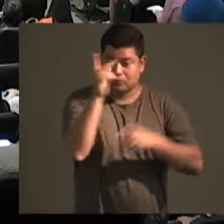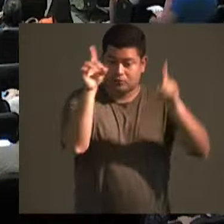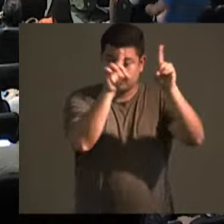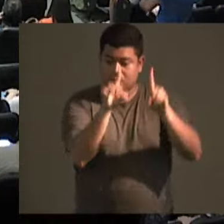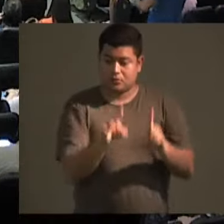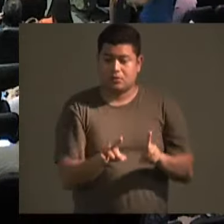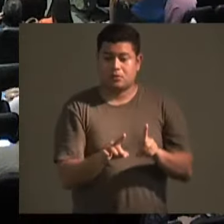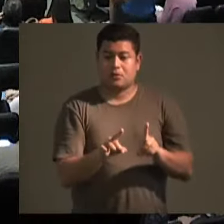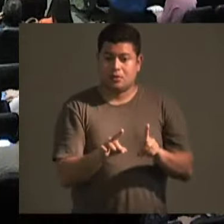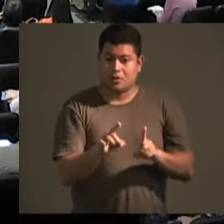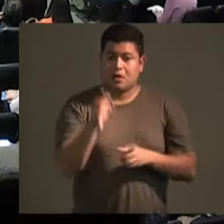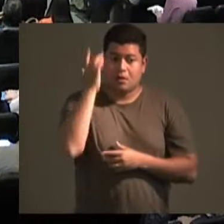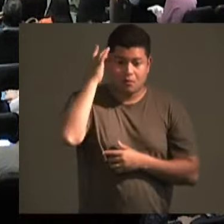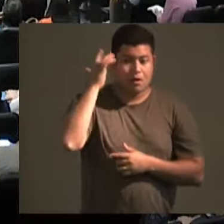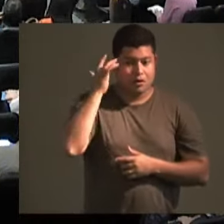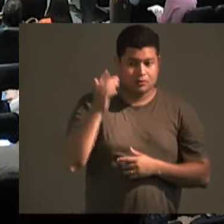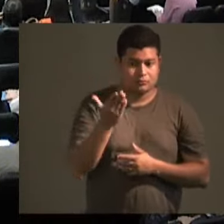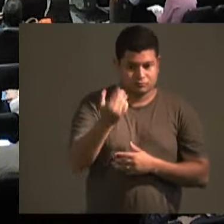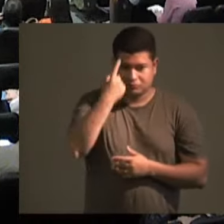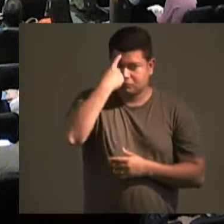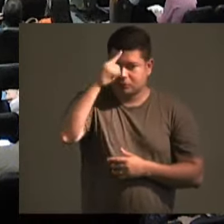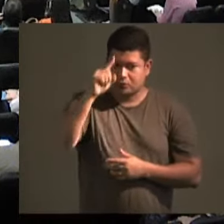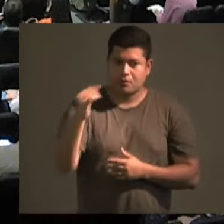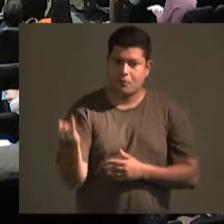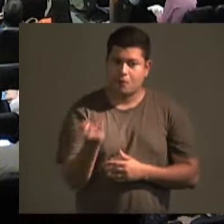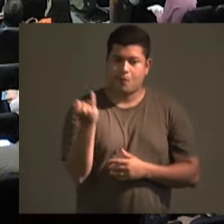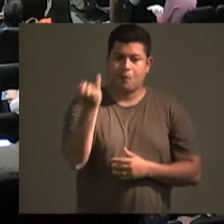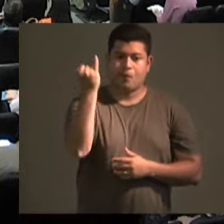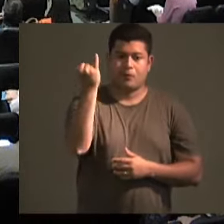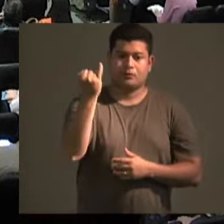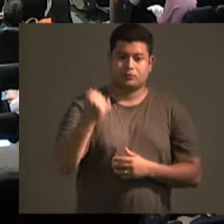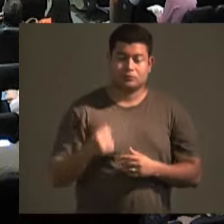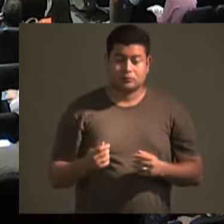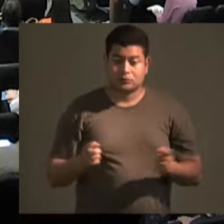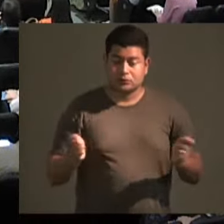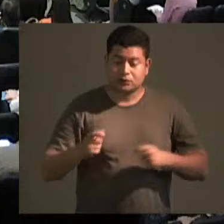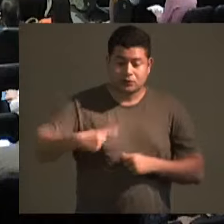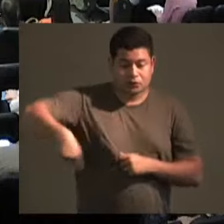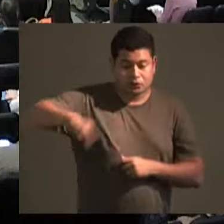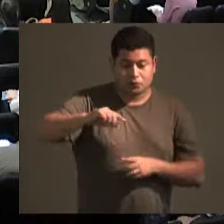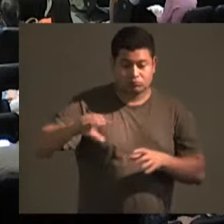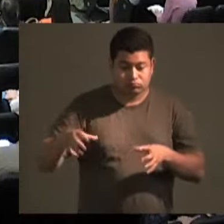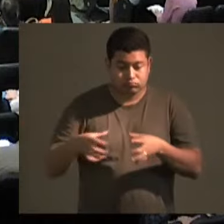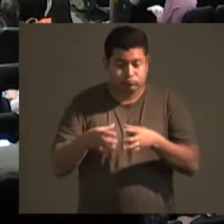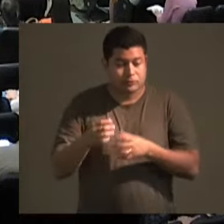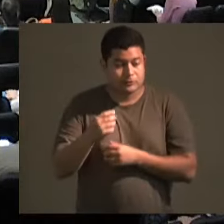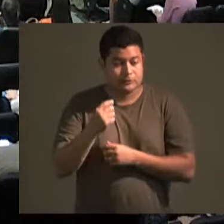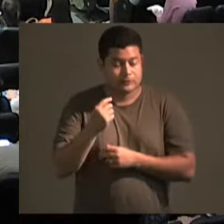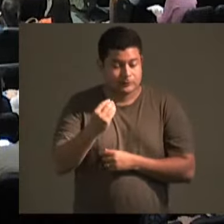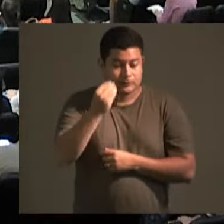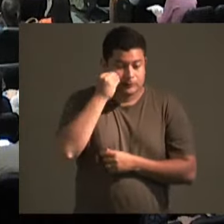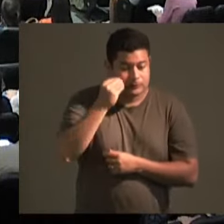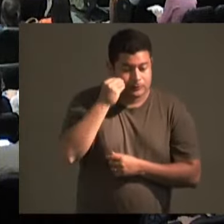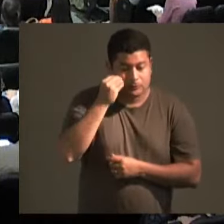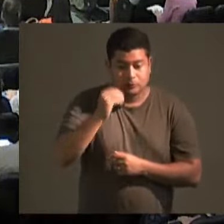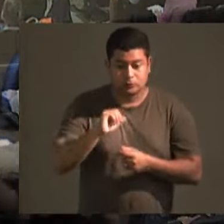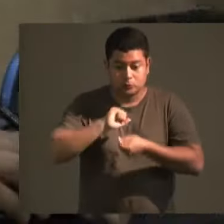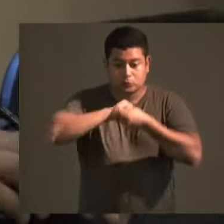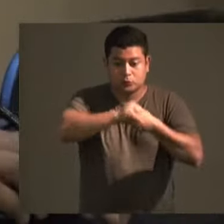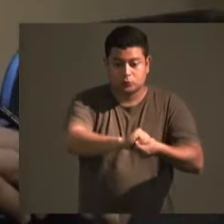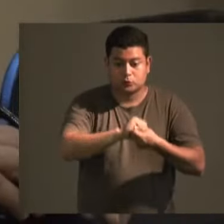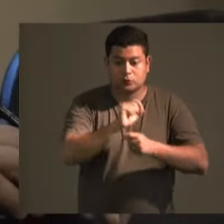essa é uma ideia importante, que a gente pode estar tentando, né, colocar para funcionar junto à